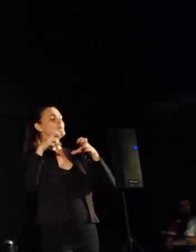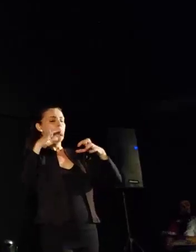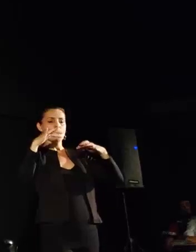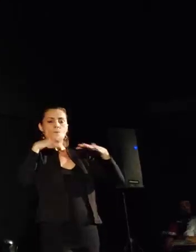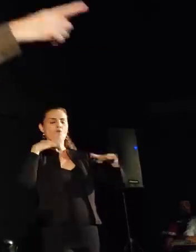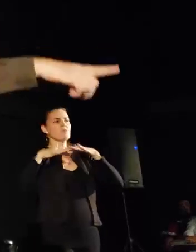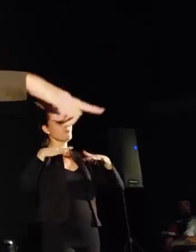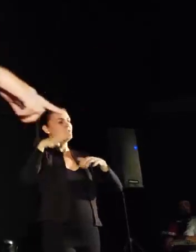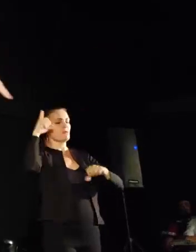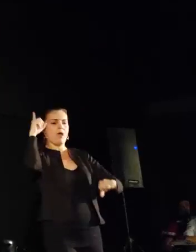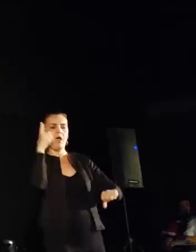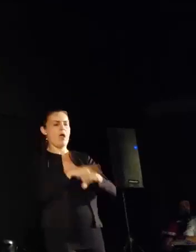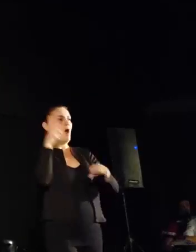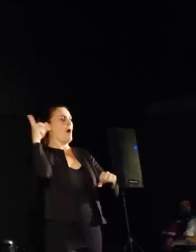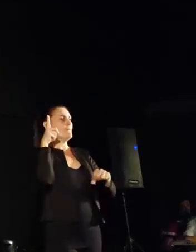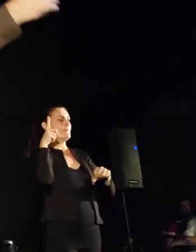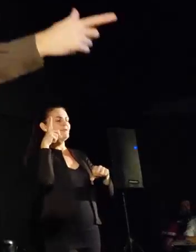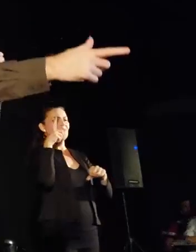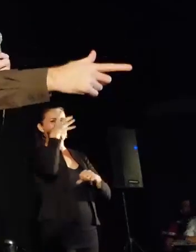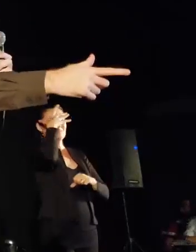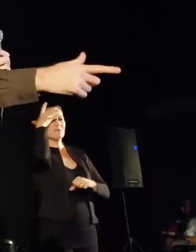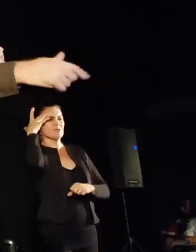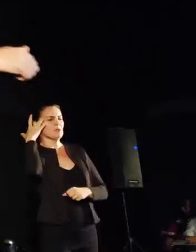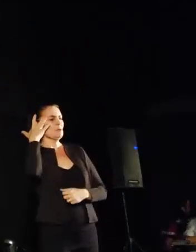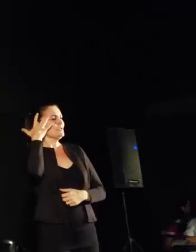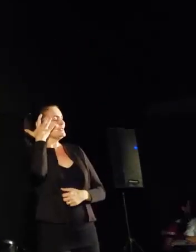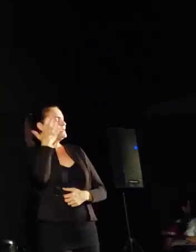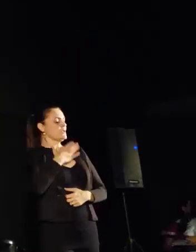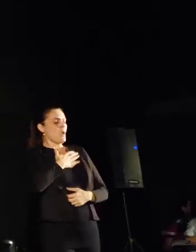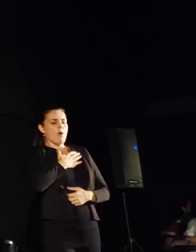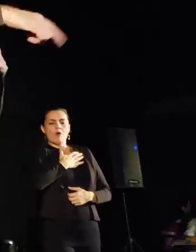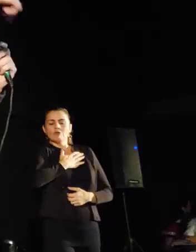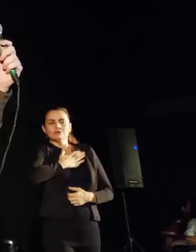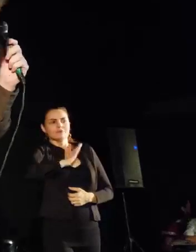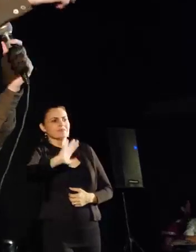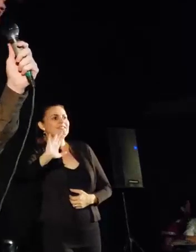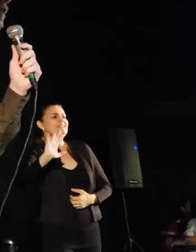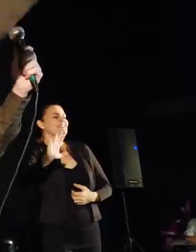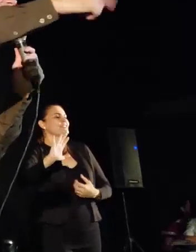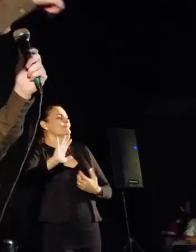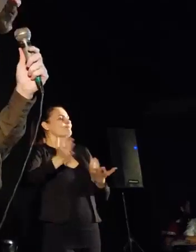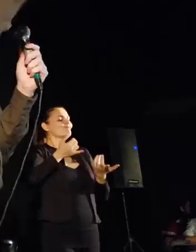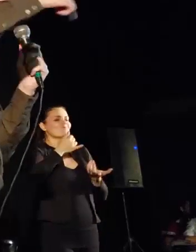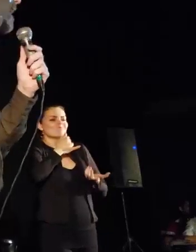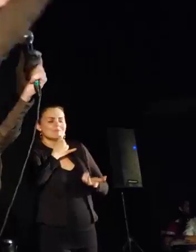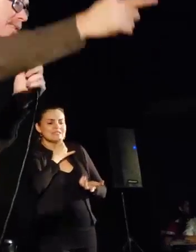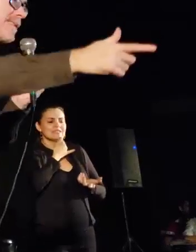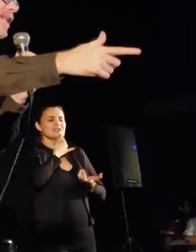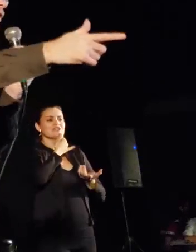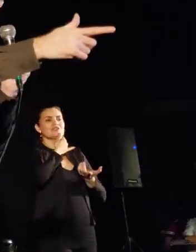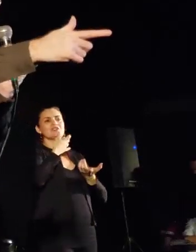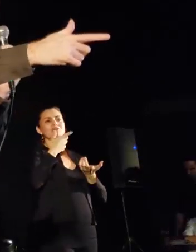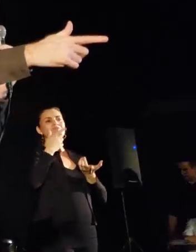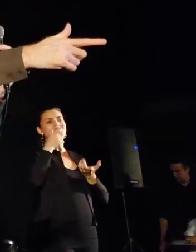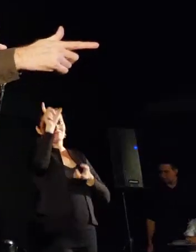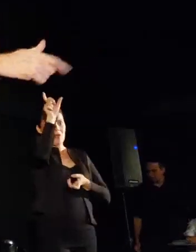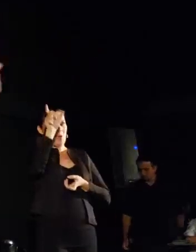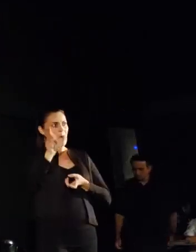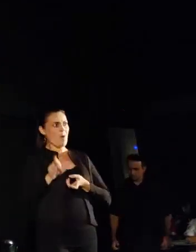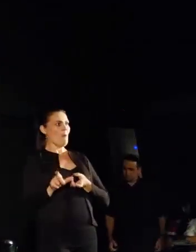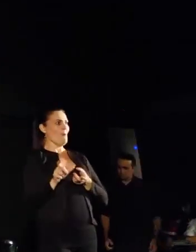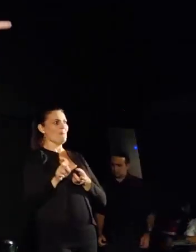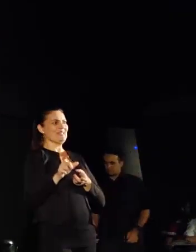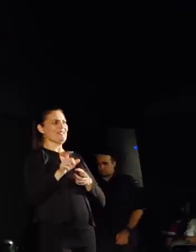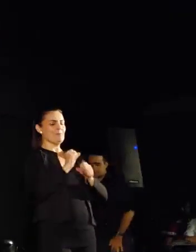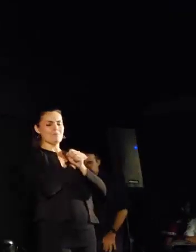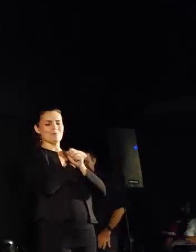de desencanto, de descontentamento e de impossibilidade de governar o que quer que seja.